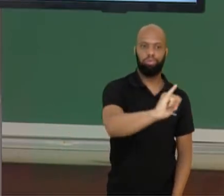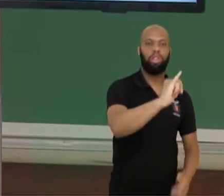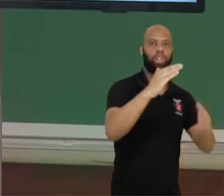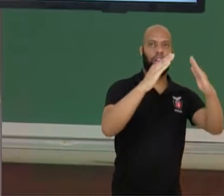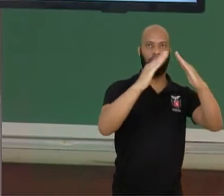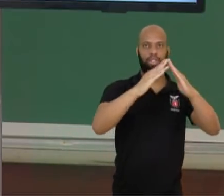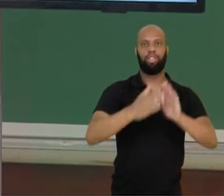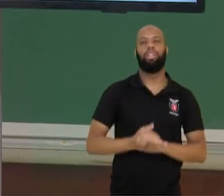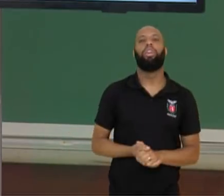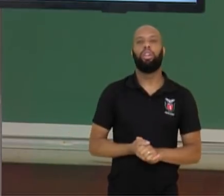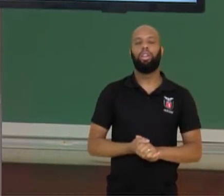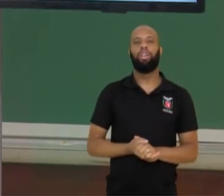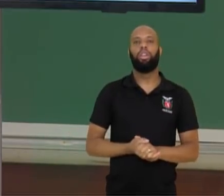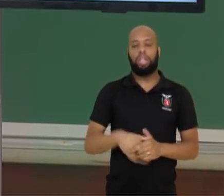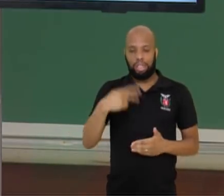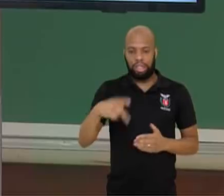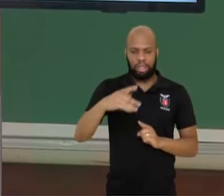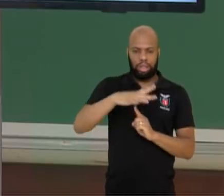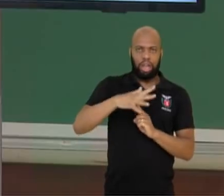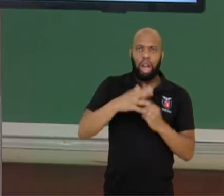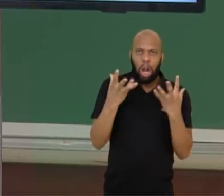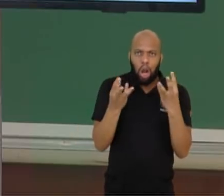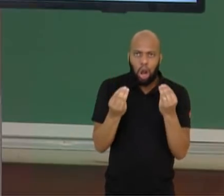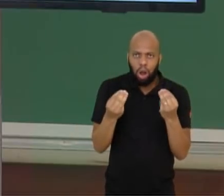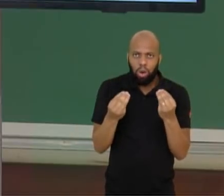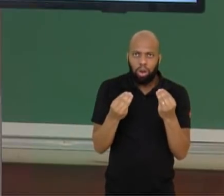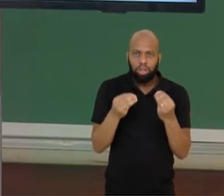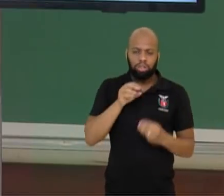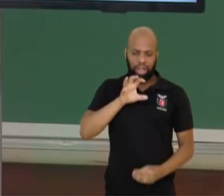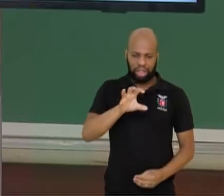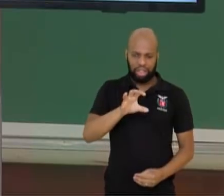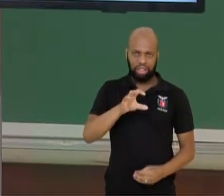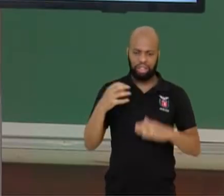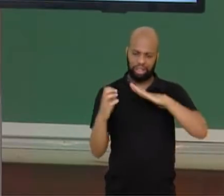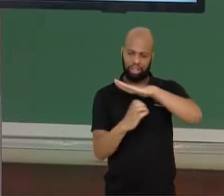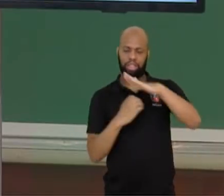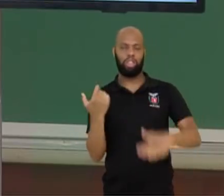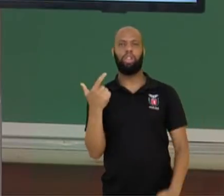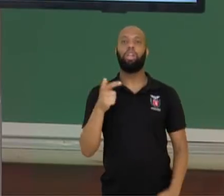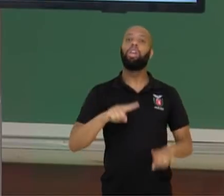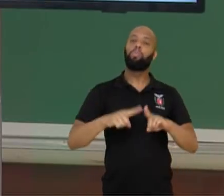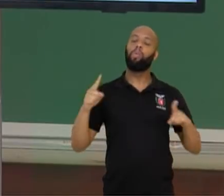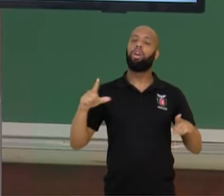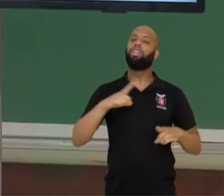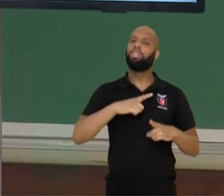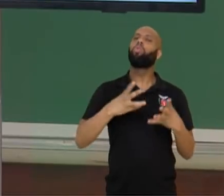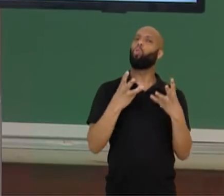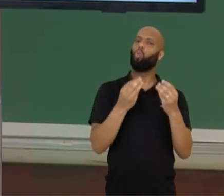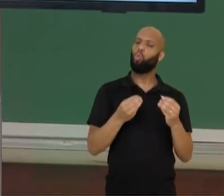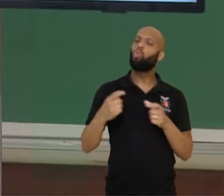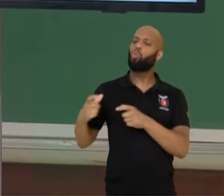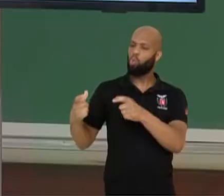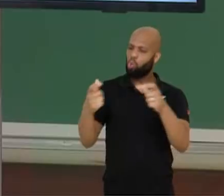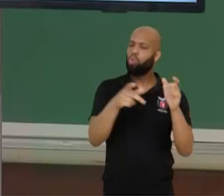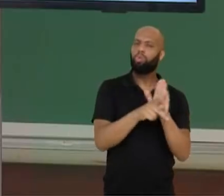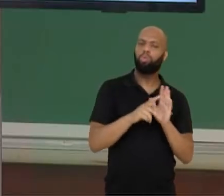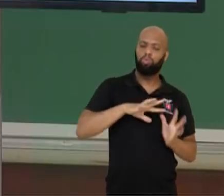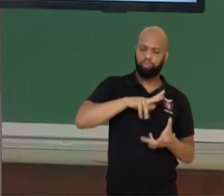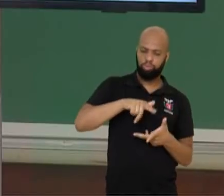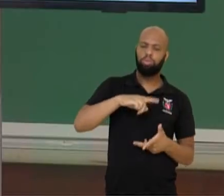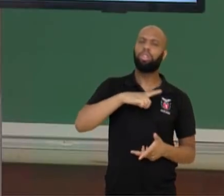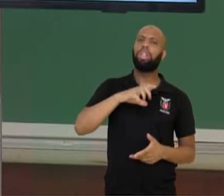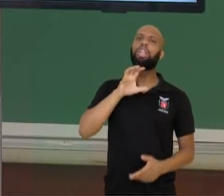muitas termoelétricas, tá? Mas tem alguns locais no mundo que a maior parte da energia é formada dessa forma,